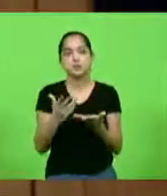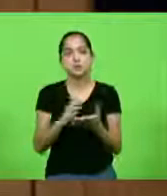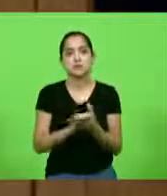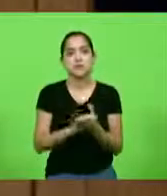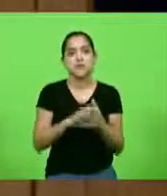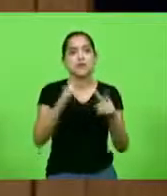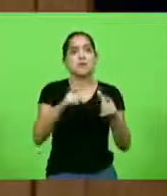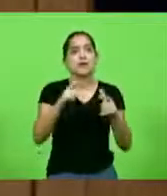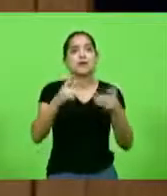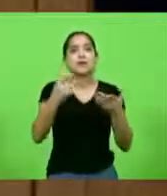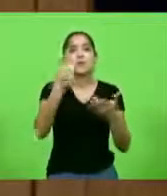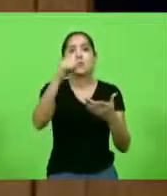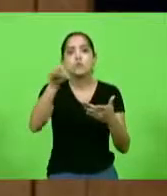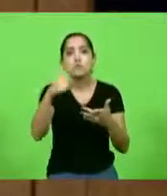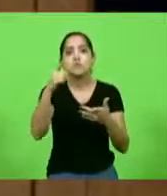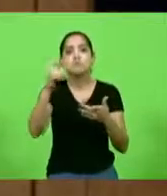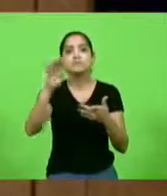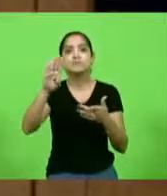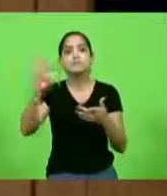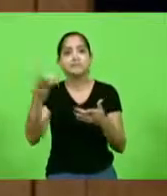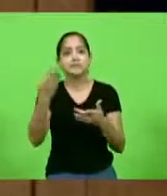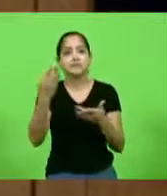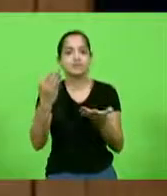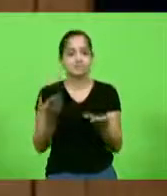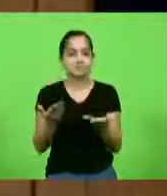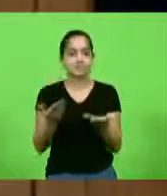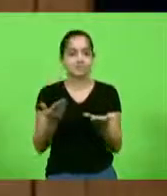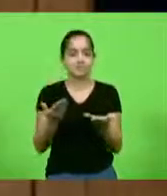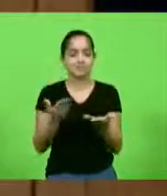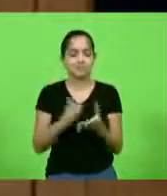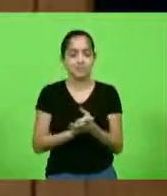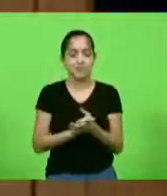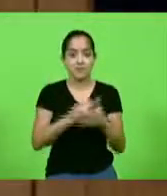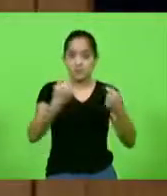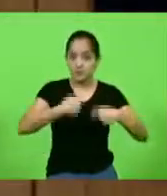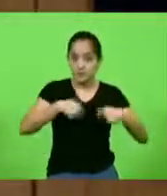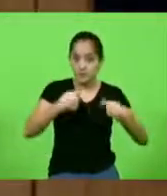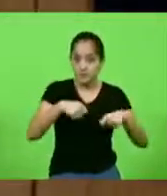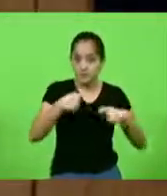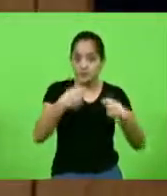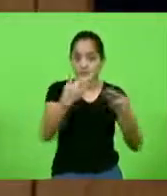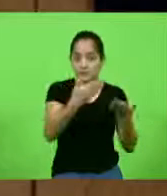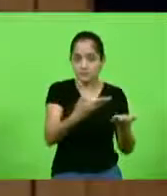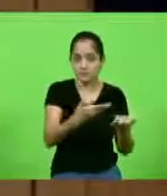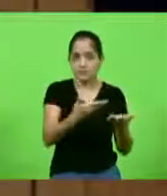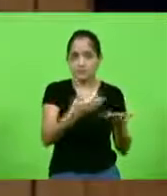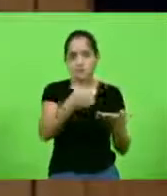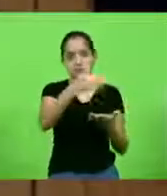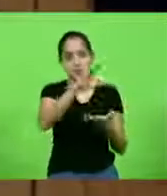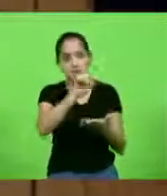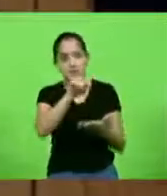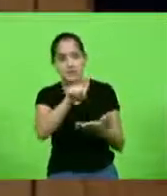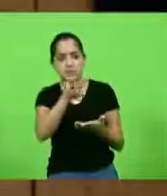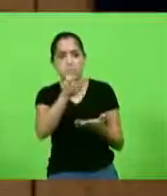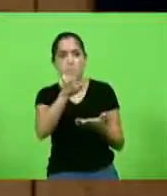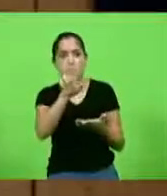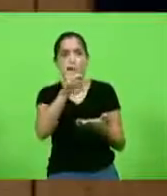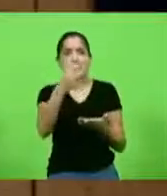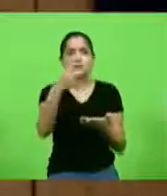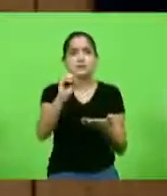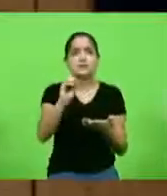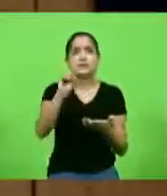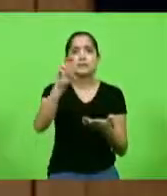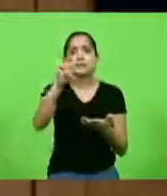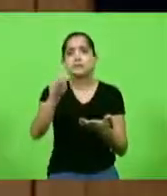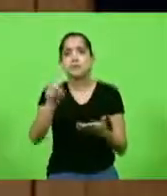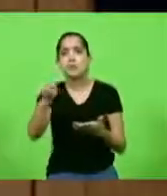Cadê o R$1,5 bilhão? O cara que está precisando de 10 mil, 30 mil, 50 mil, ele está